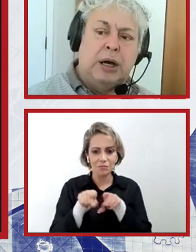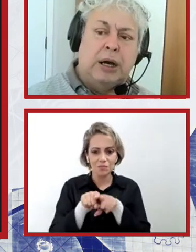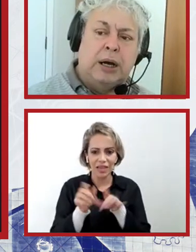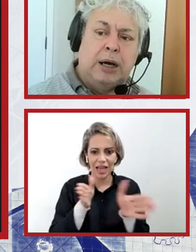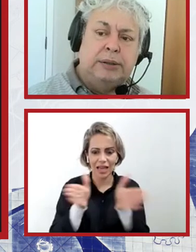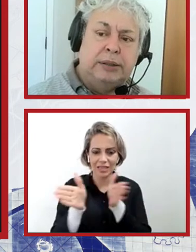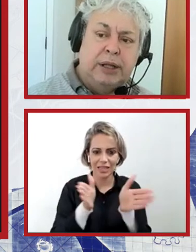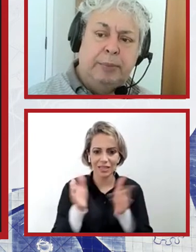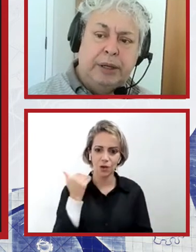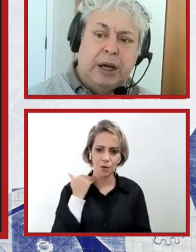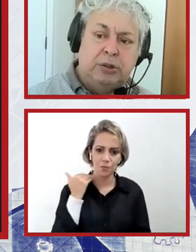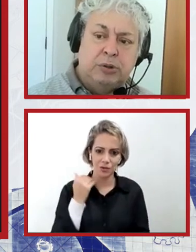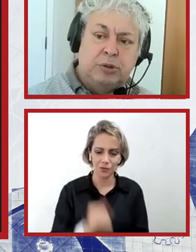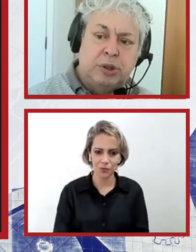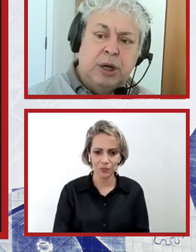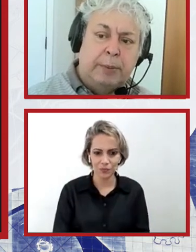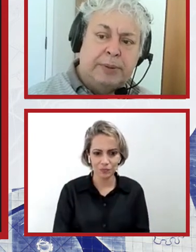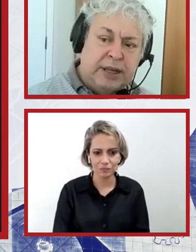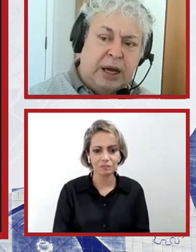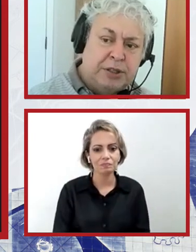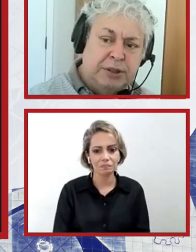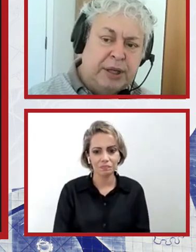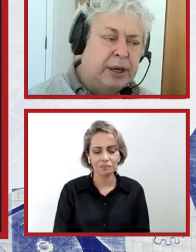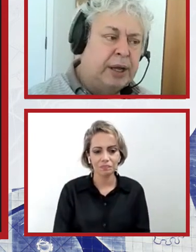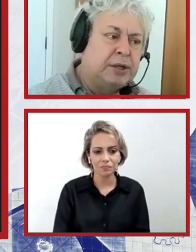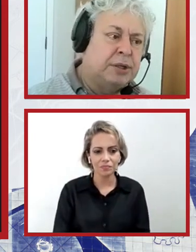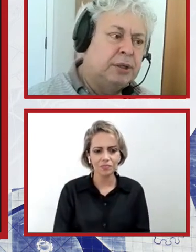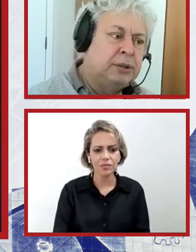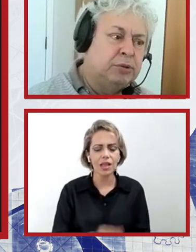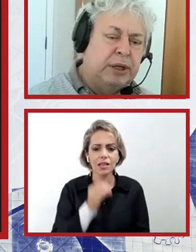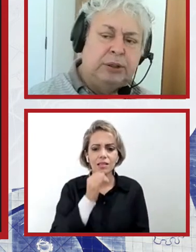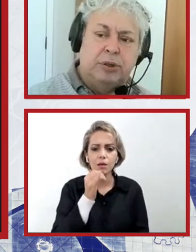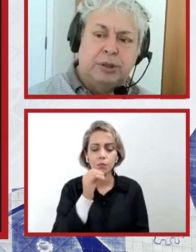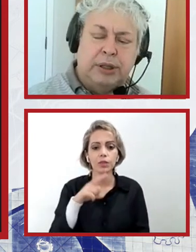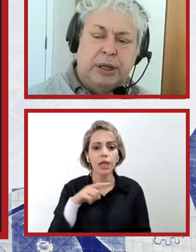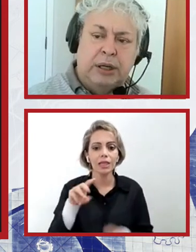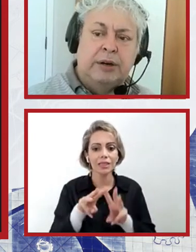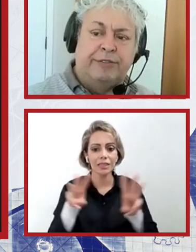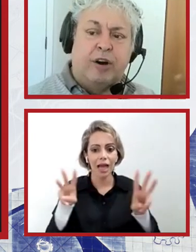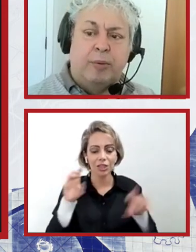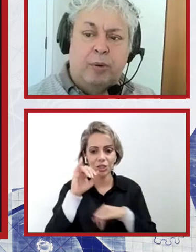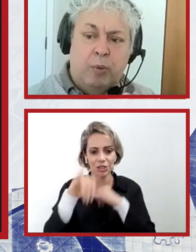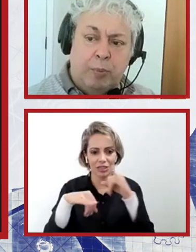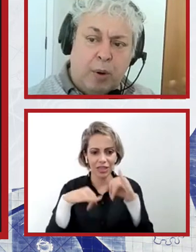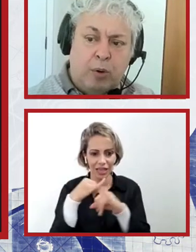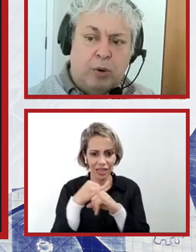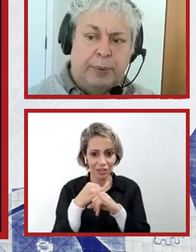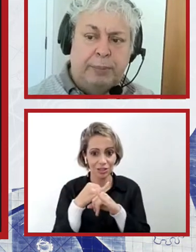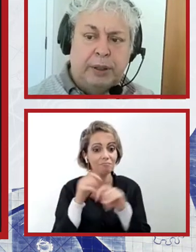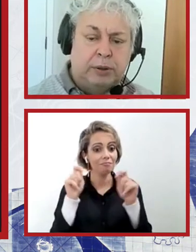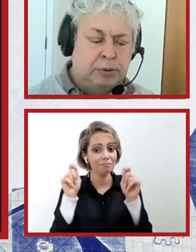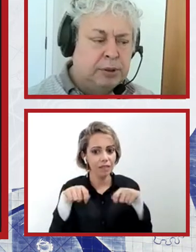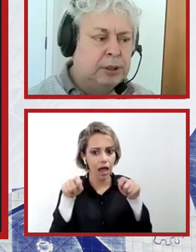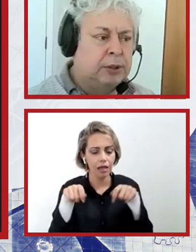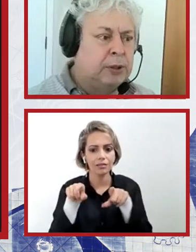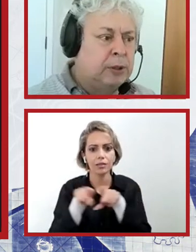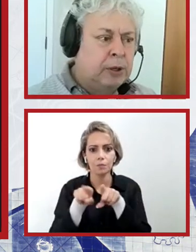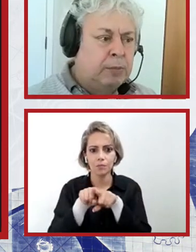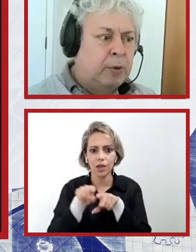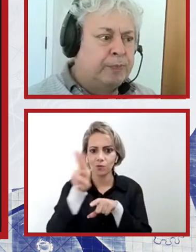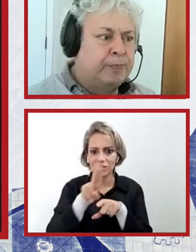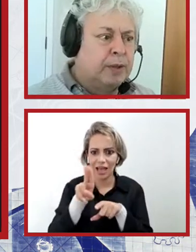Acesso a determinados sites de internet. Então, os leitores de tela formam um bom complemento.